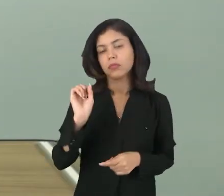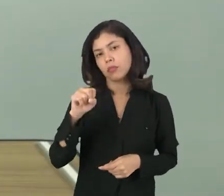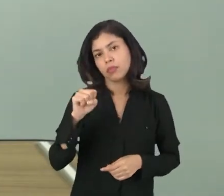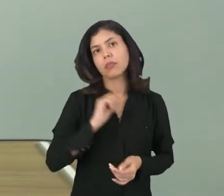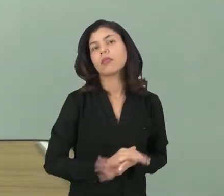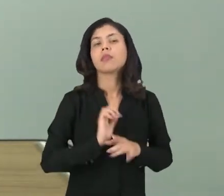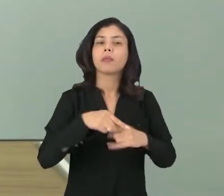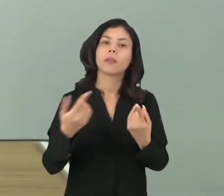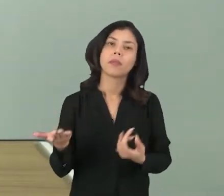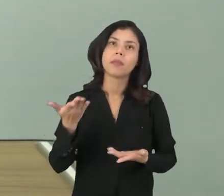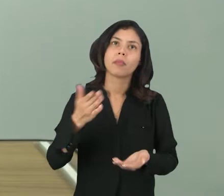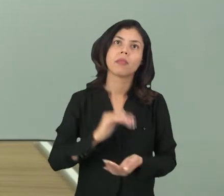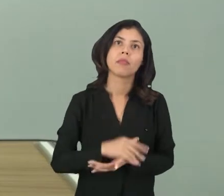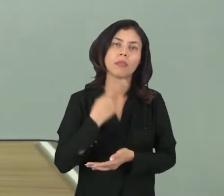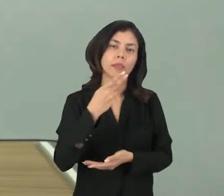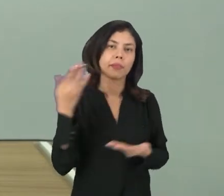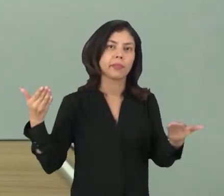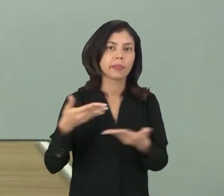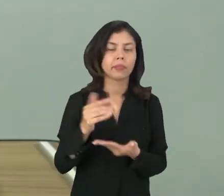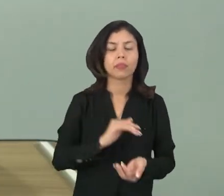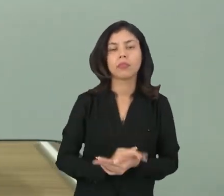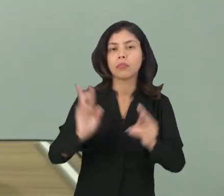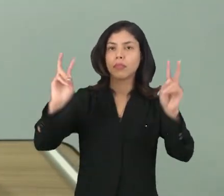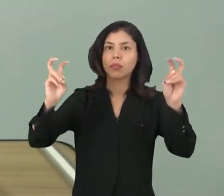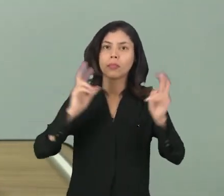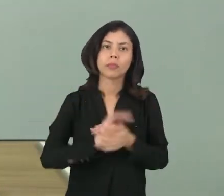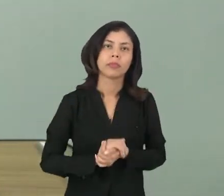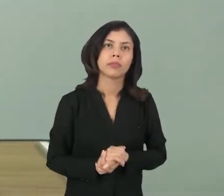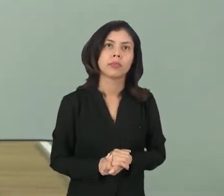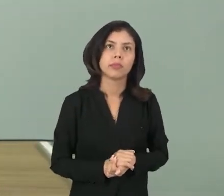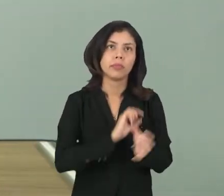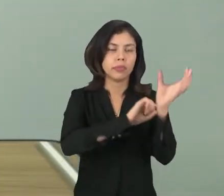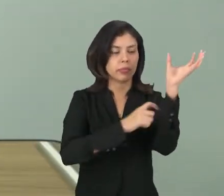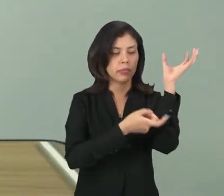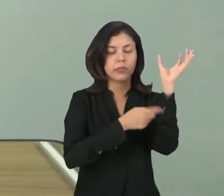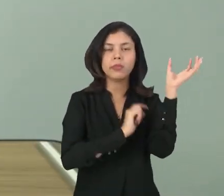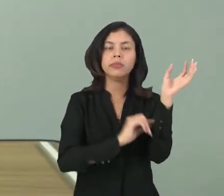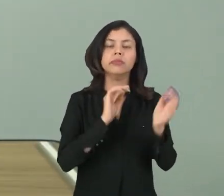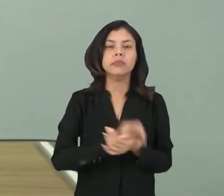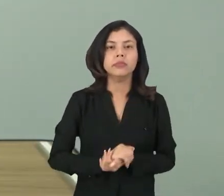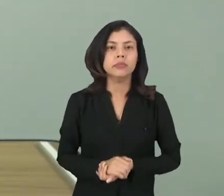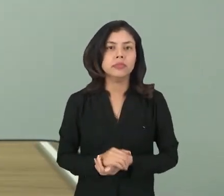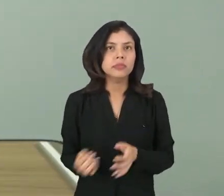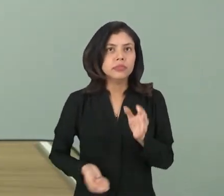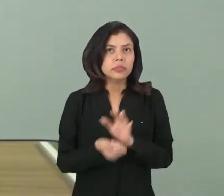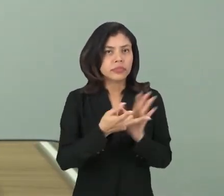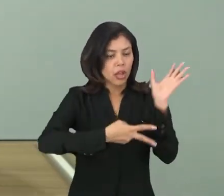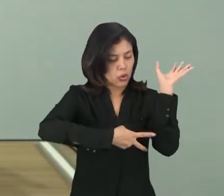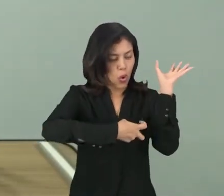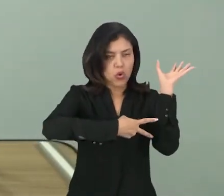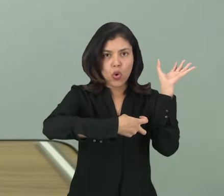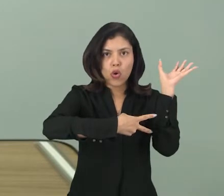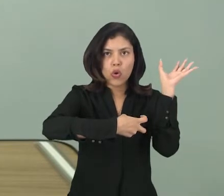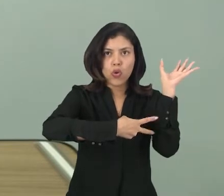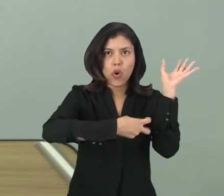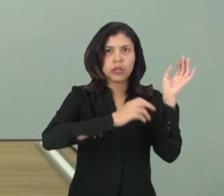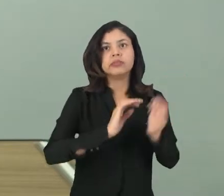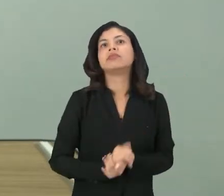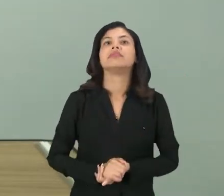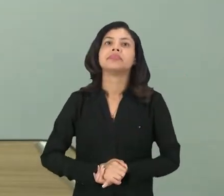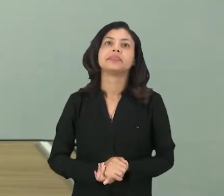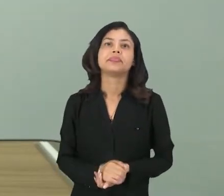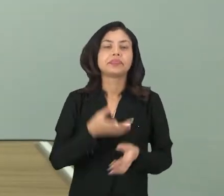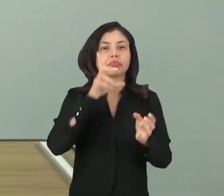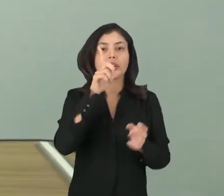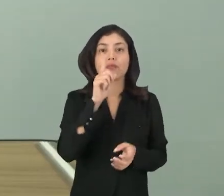mesmo. Mas então, vamos falar aqui sobre a seringueira. Da seringueira se extrai o látex e o látex é